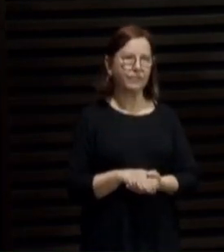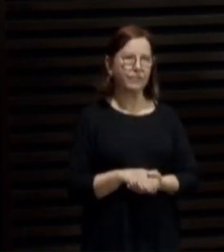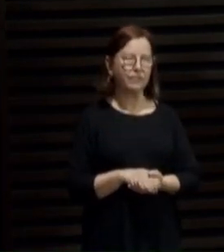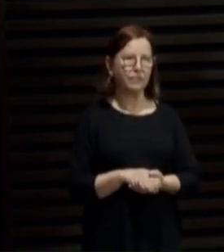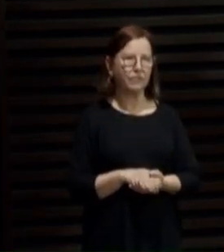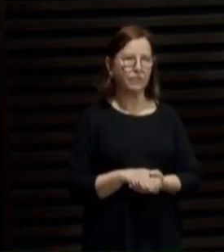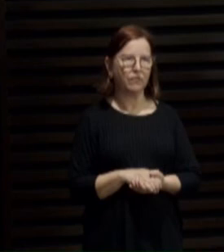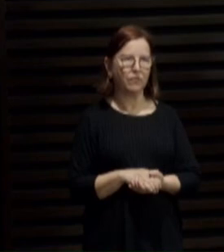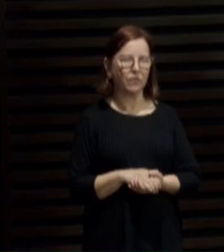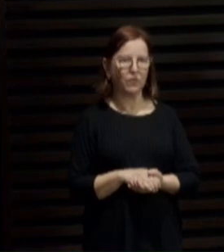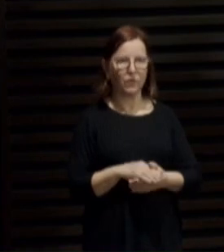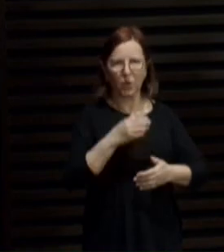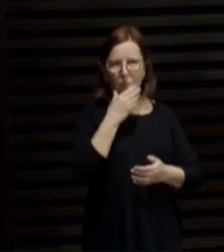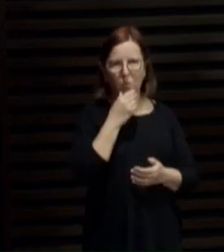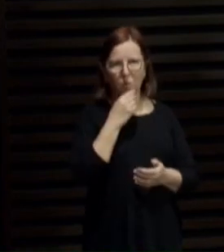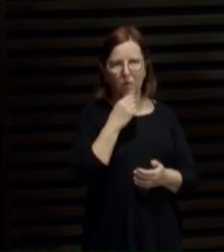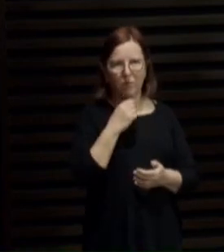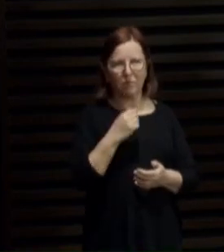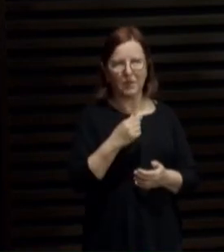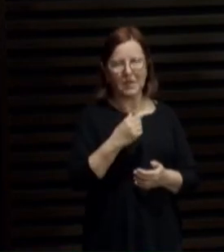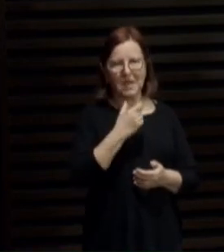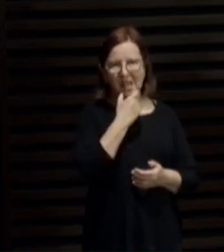Sir Isaac Watts